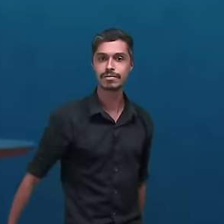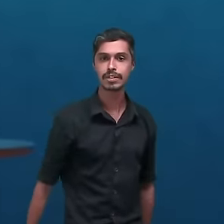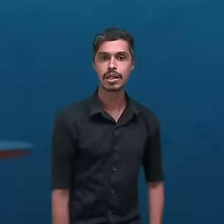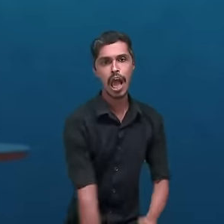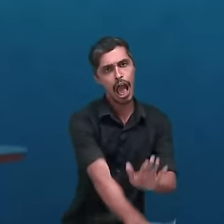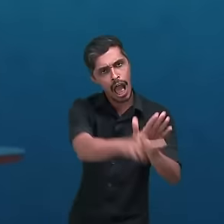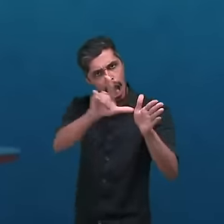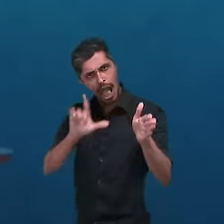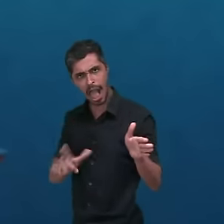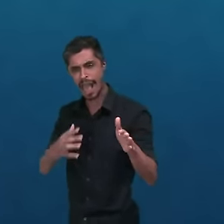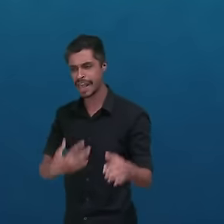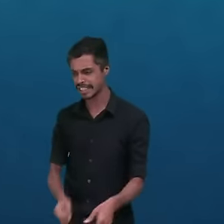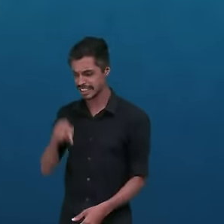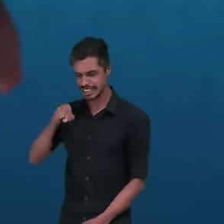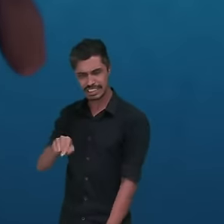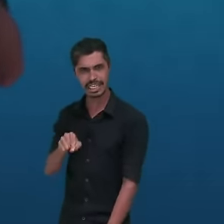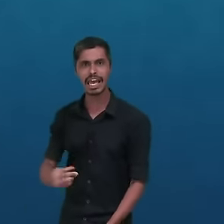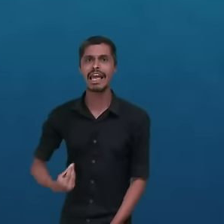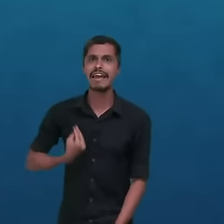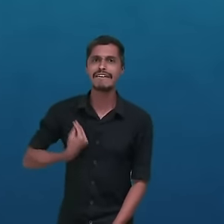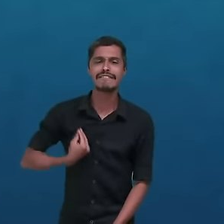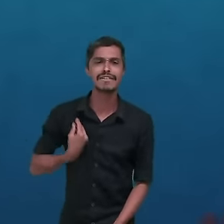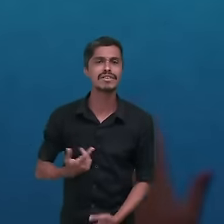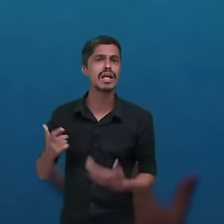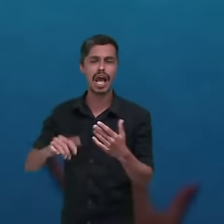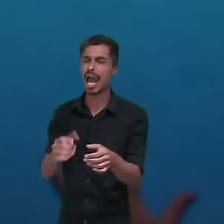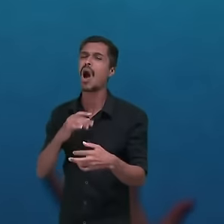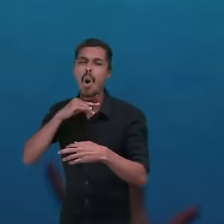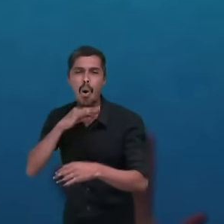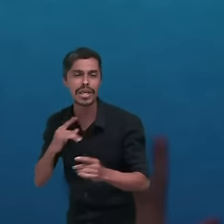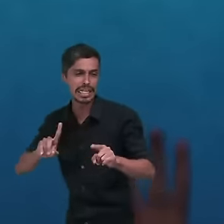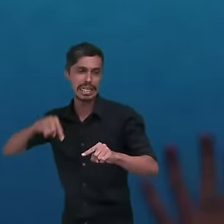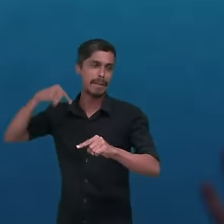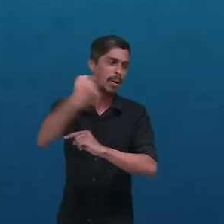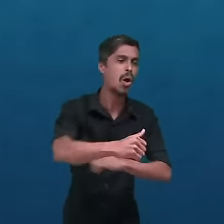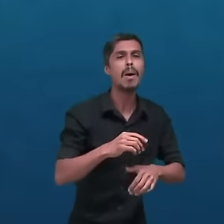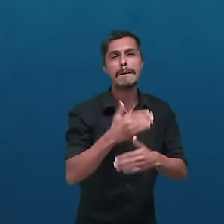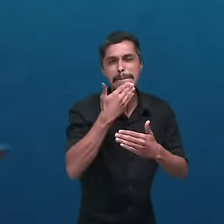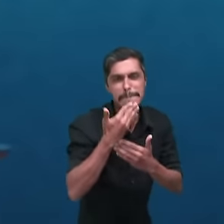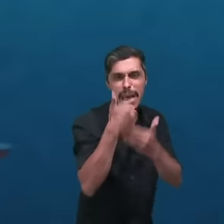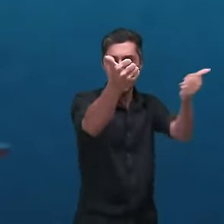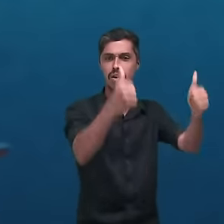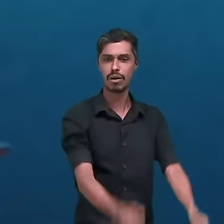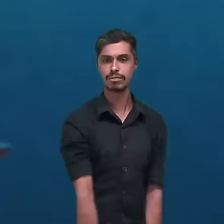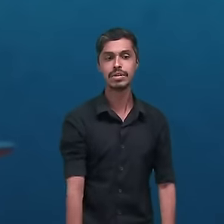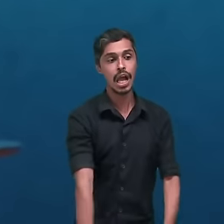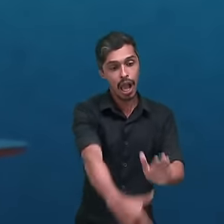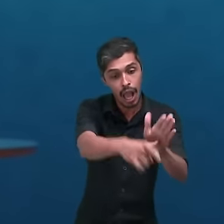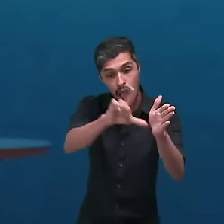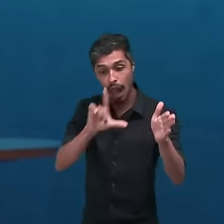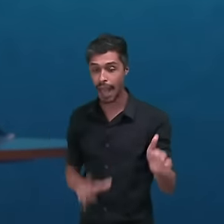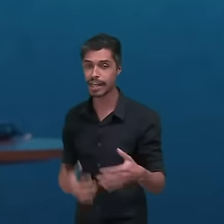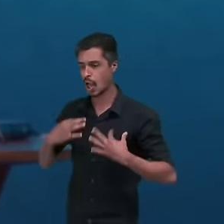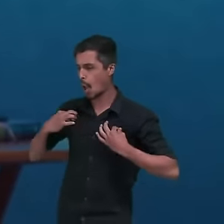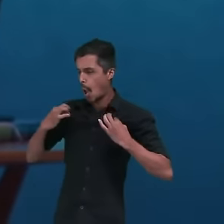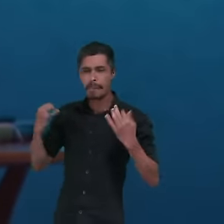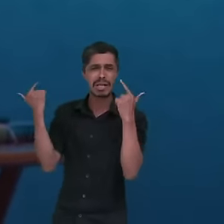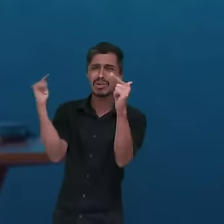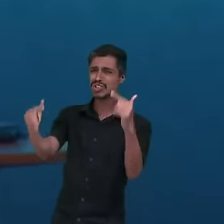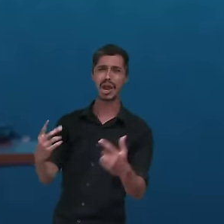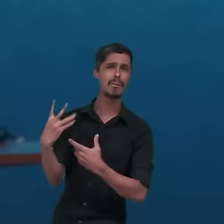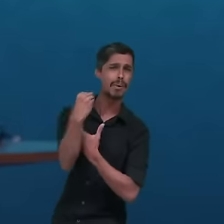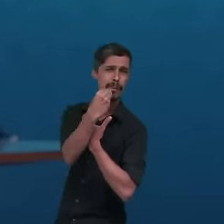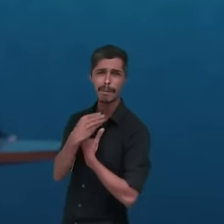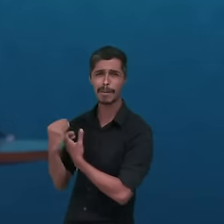Después da filha de Faraón entró en la facultad. Antes da fila de Faraón no había ropa, no había perfume, no